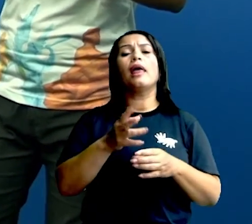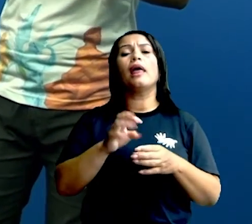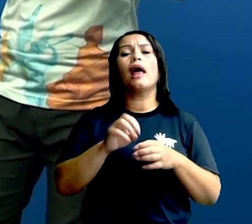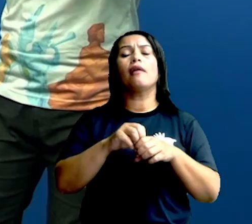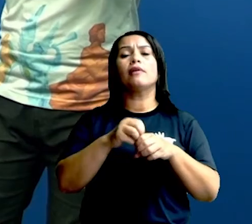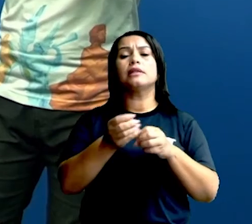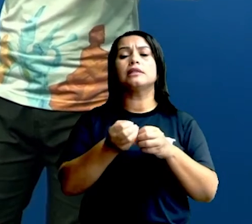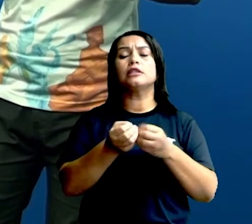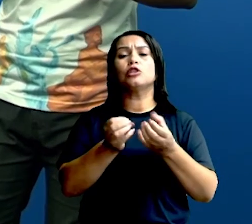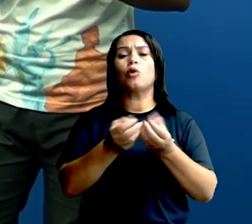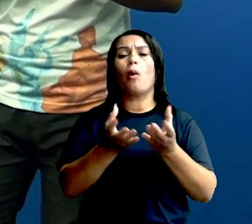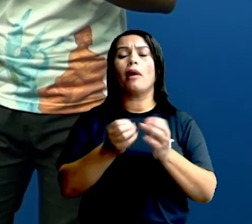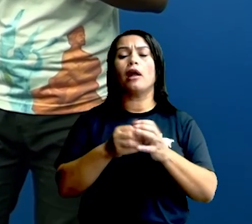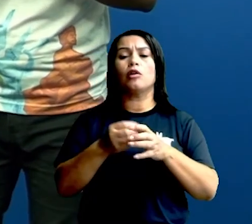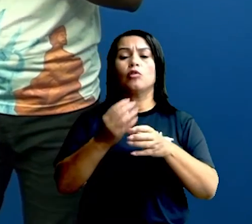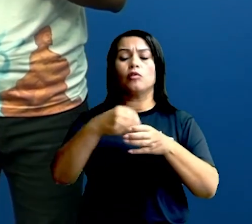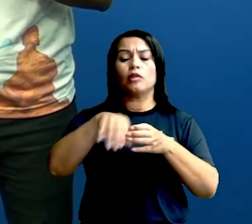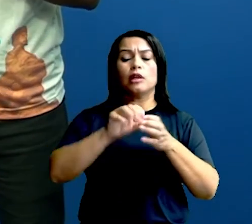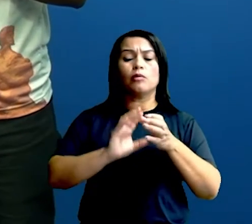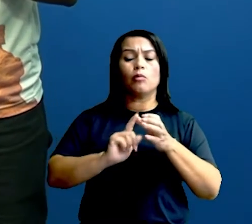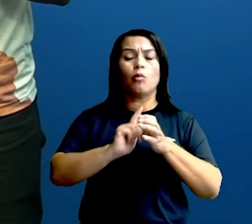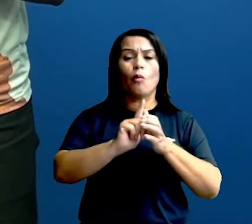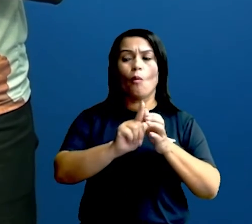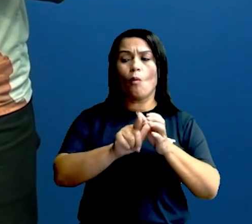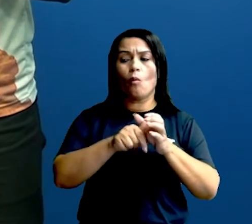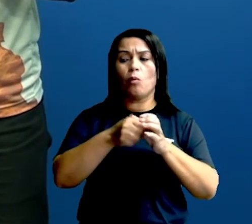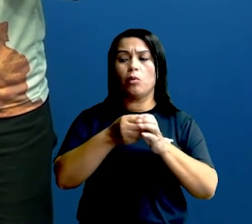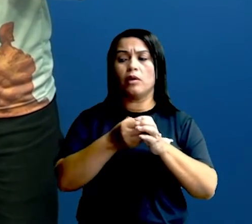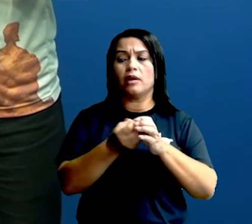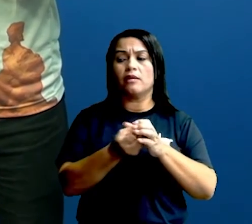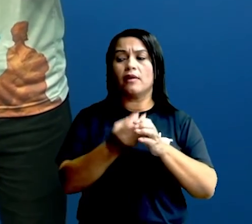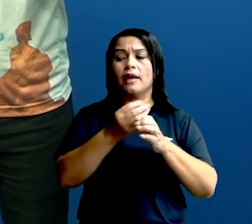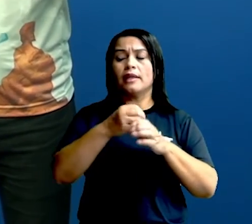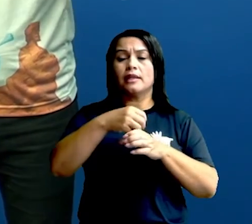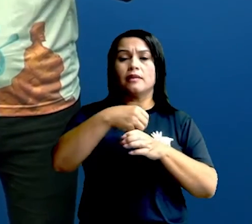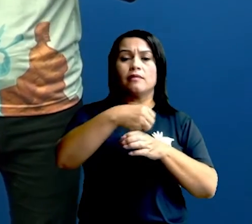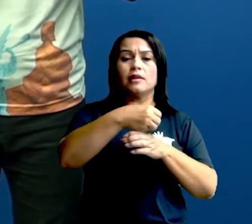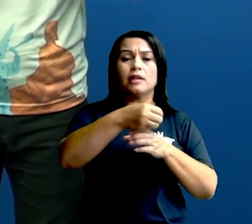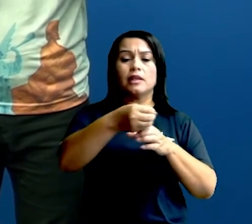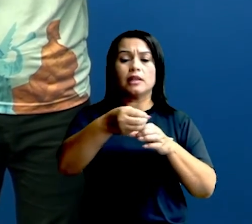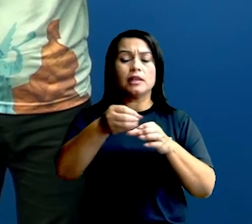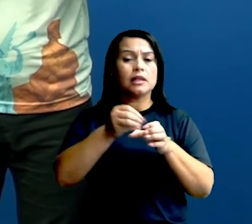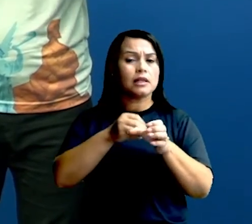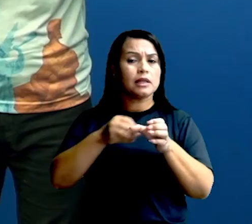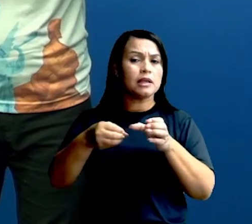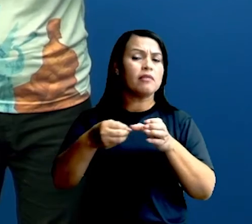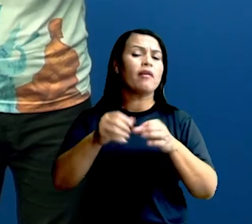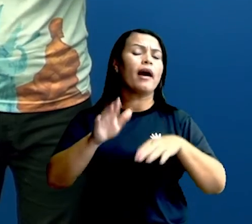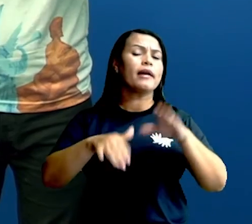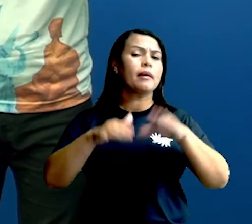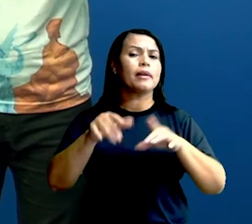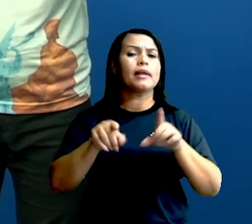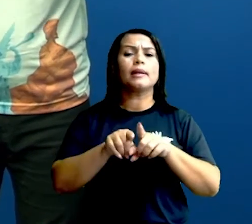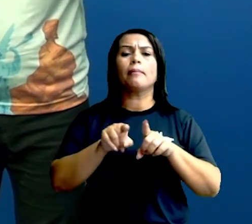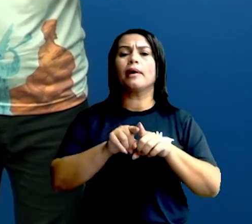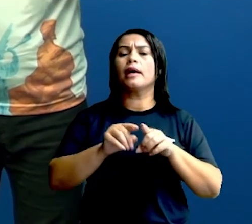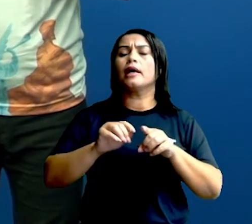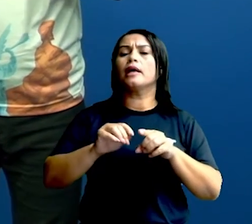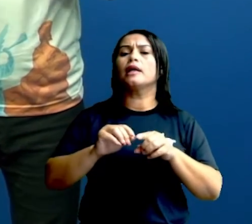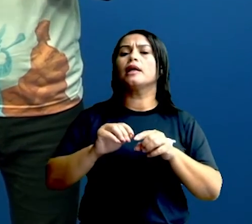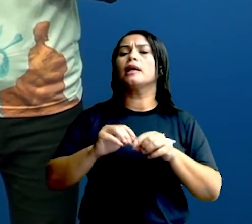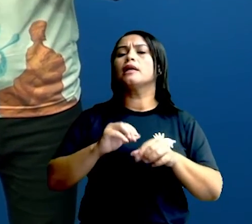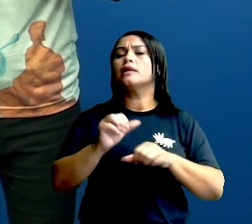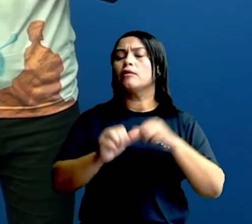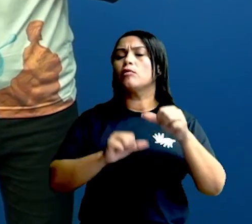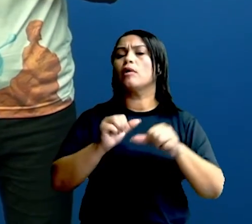E esse desdobramento interno que ela faz é que vai dividir, vai depender do seu desdobramento,